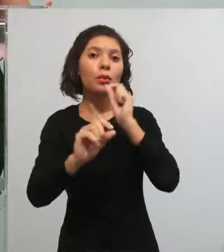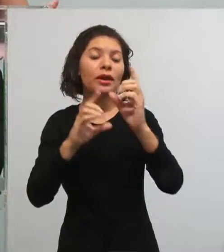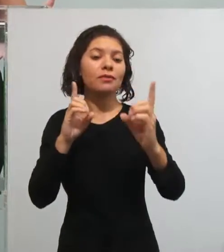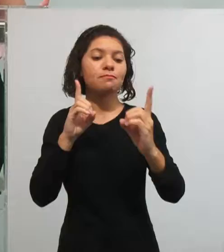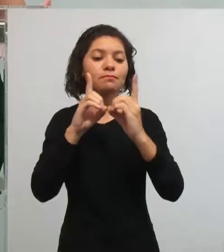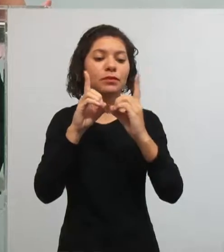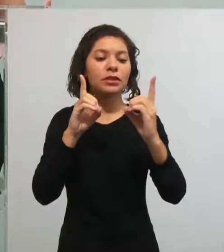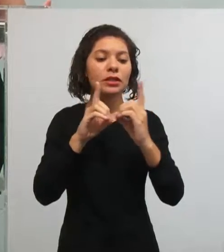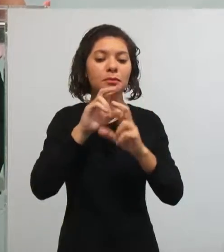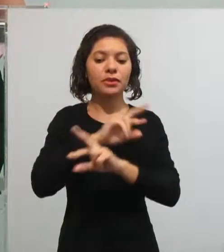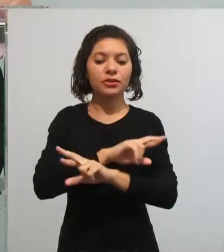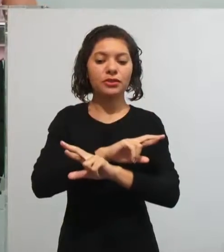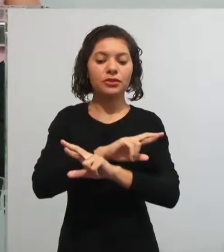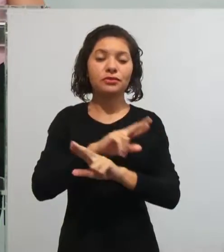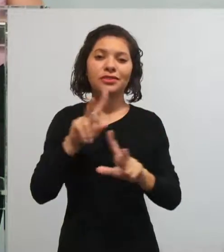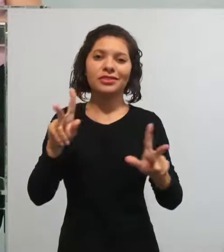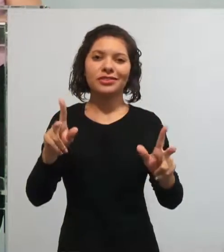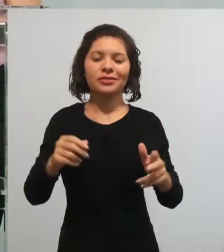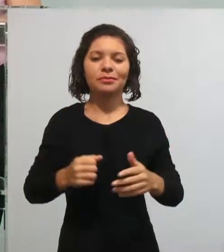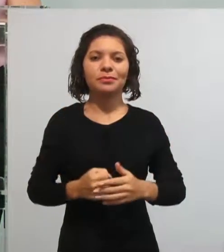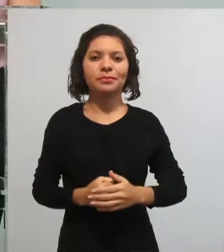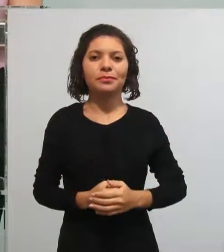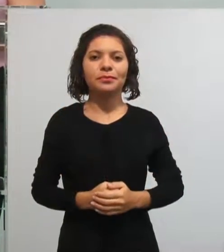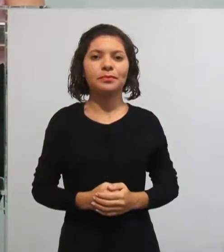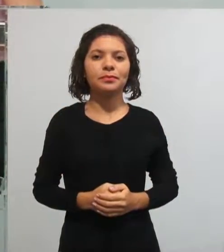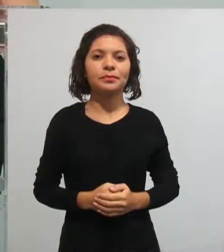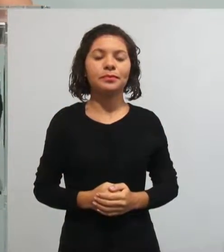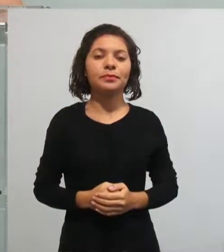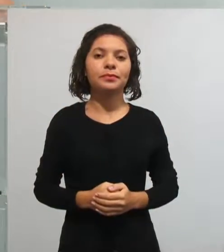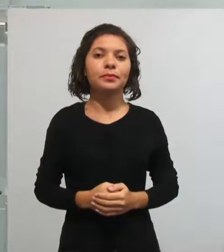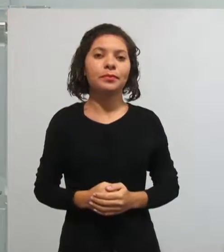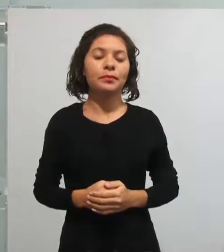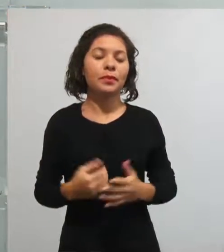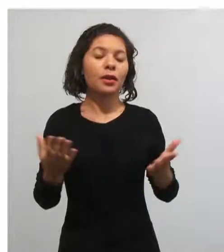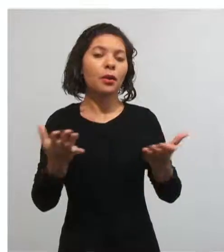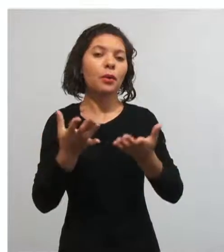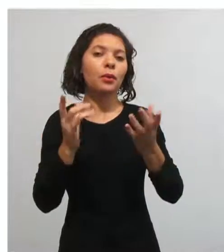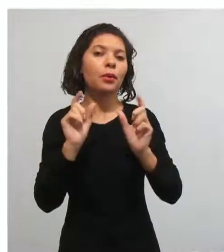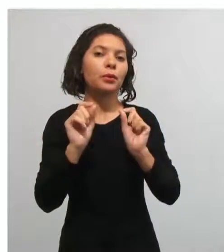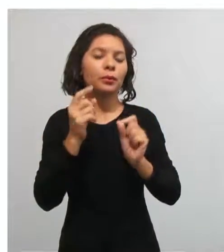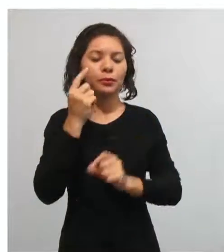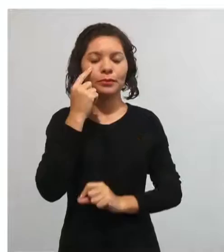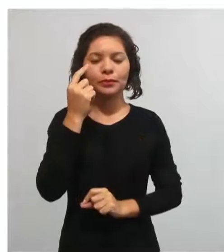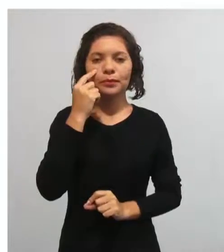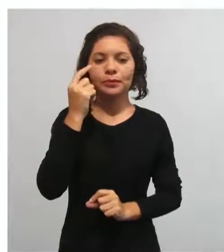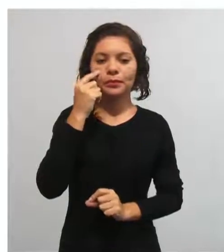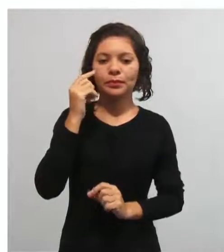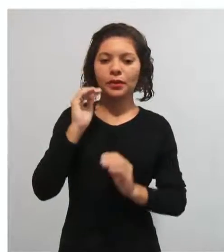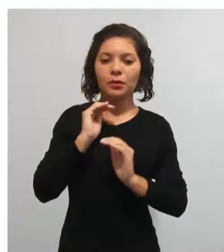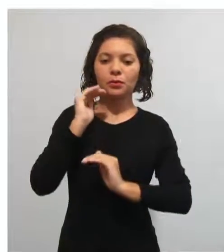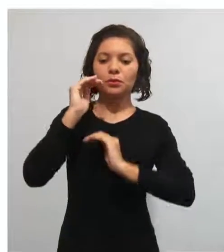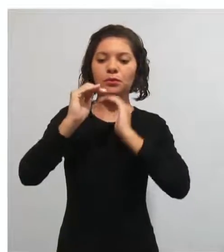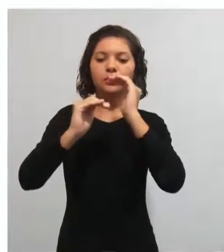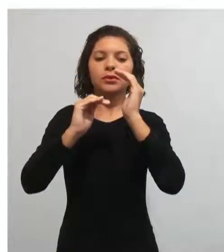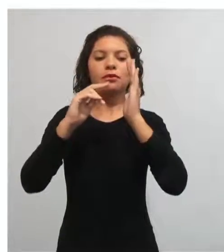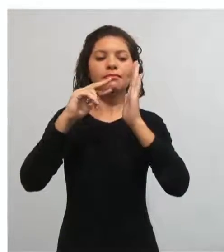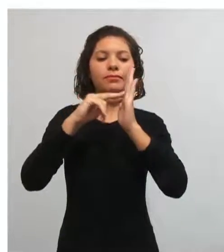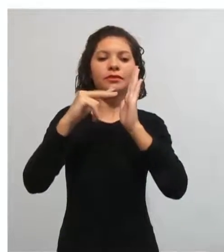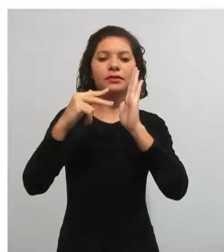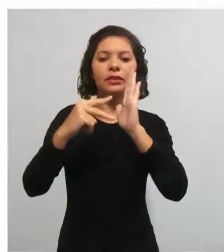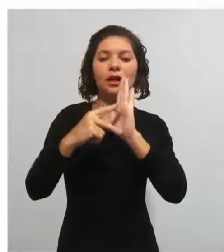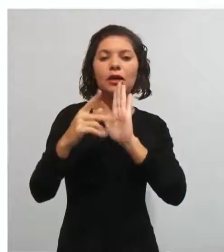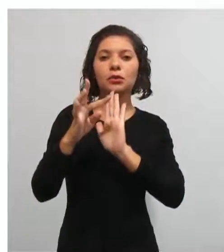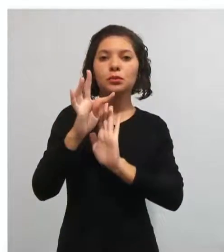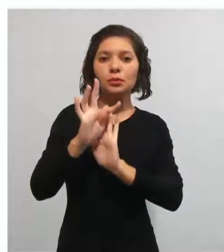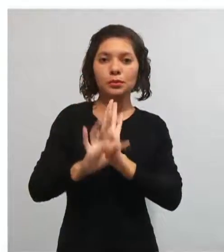trabalhar a compreensão do texto. Bom, vejamos agora a construção dos sentidos.